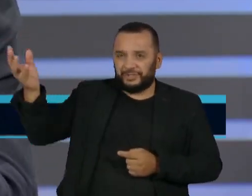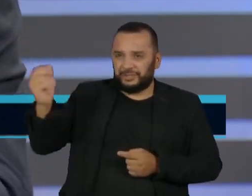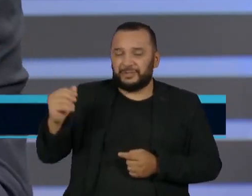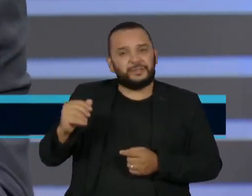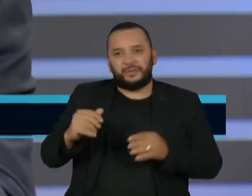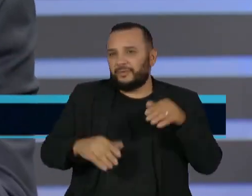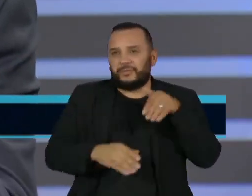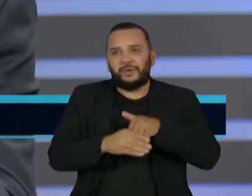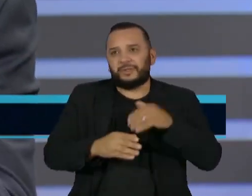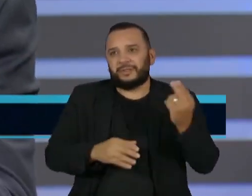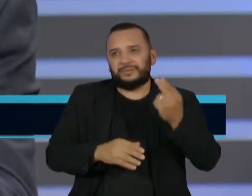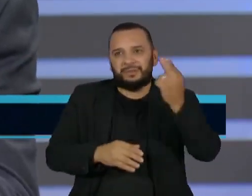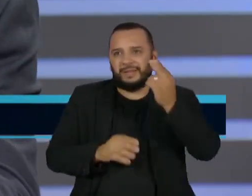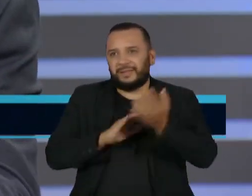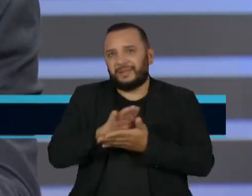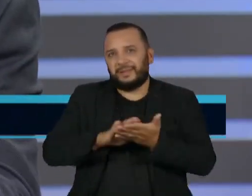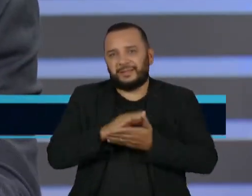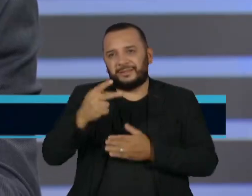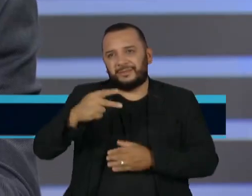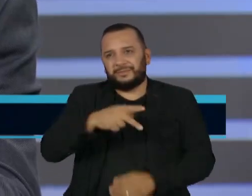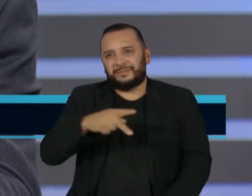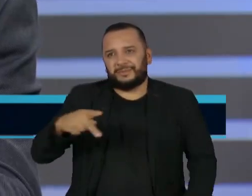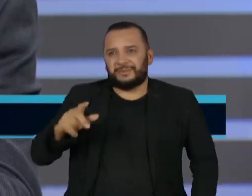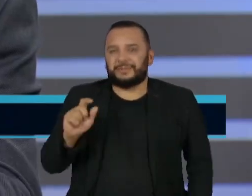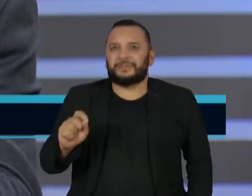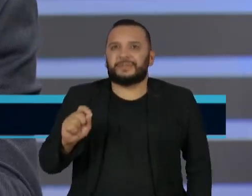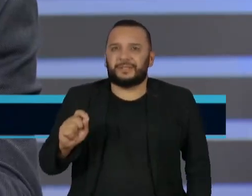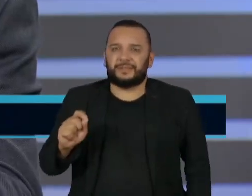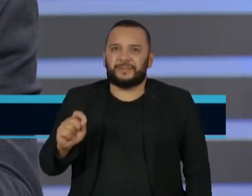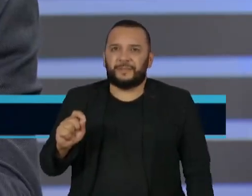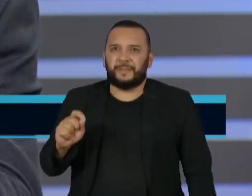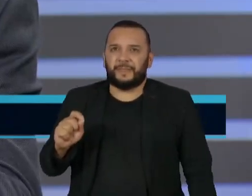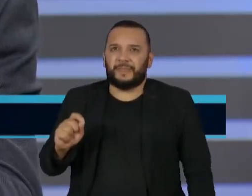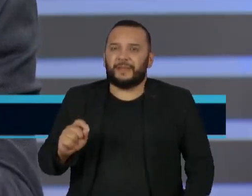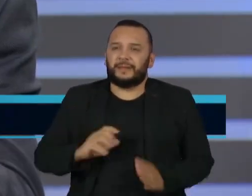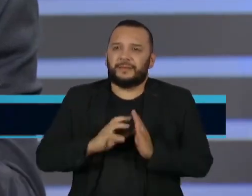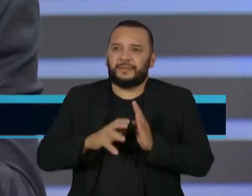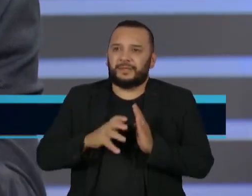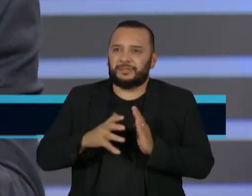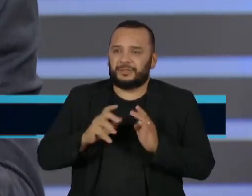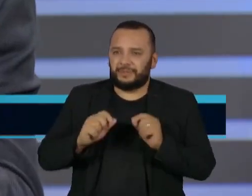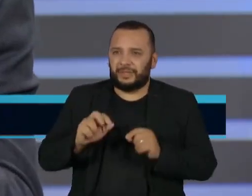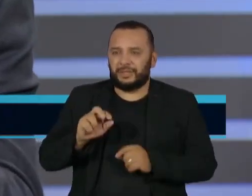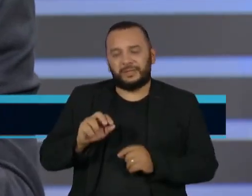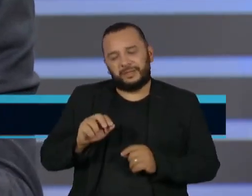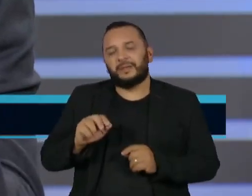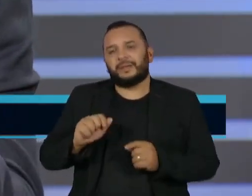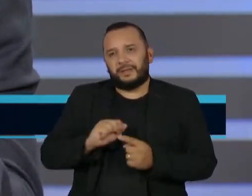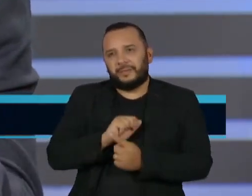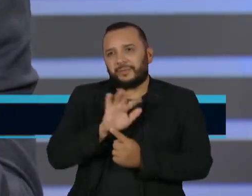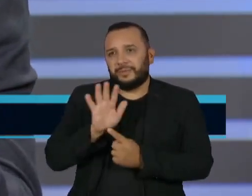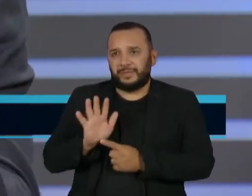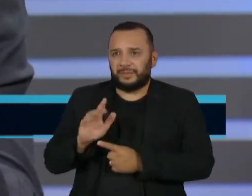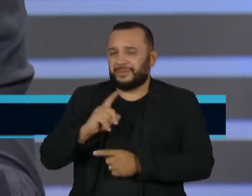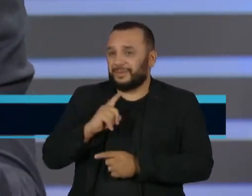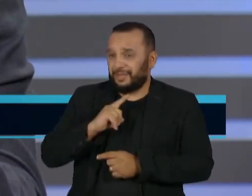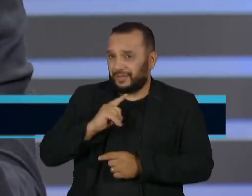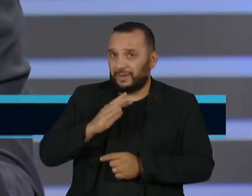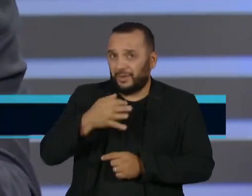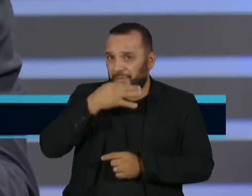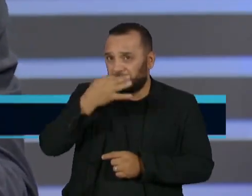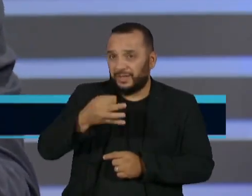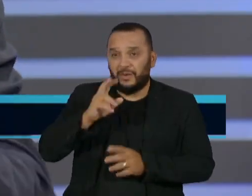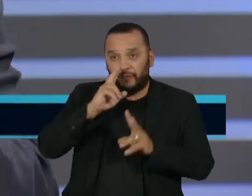Mesmo com o vice-presidente, que é o presidente do Partido Republicanos, tem um posicionamento muito forte na